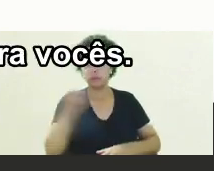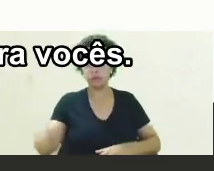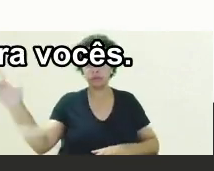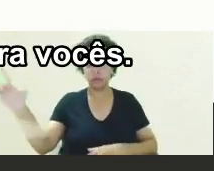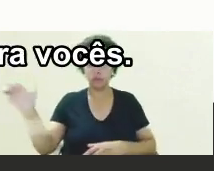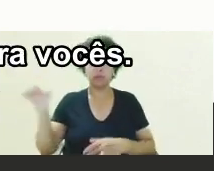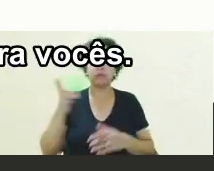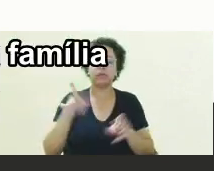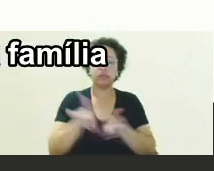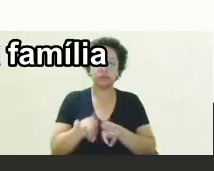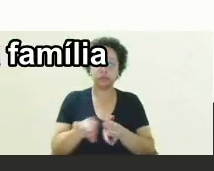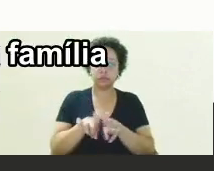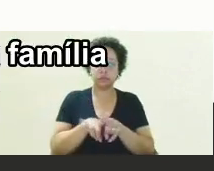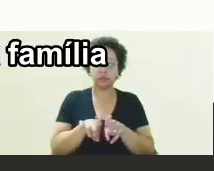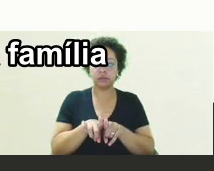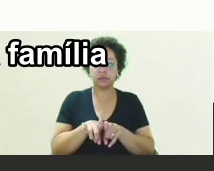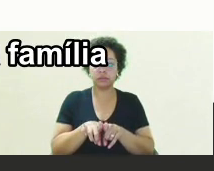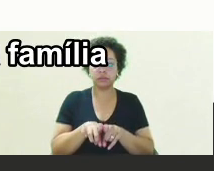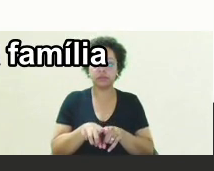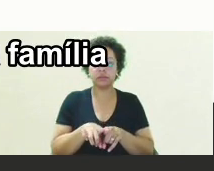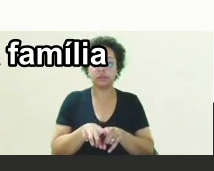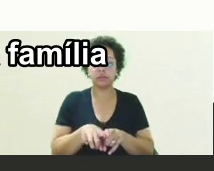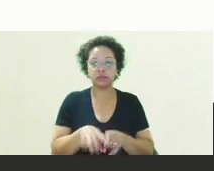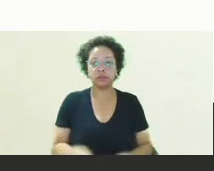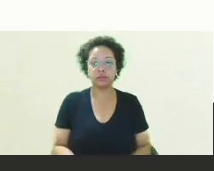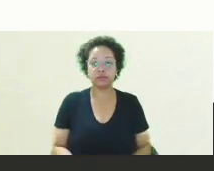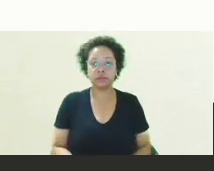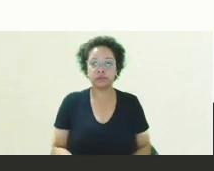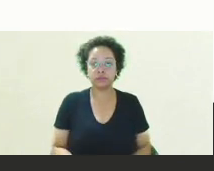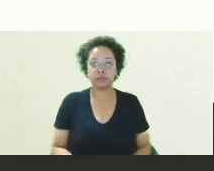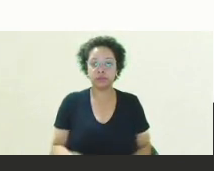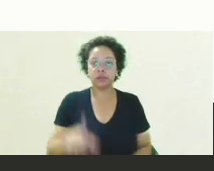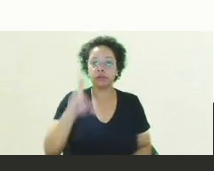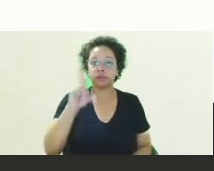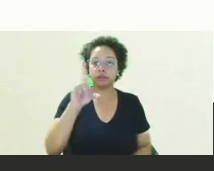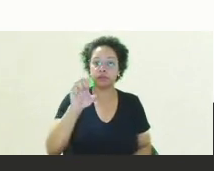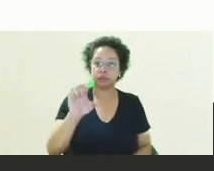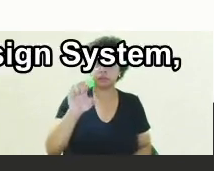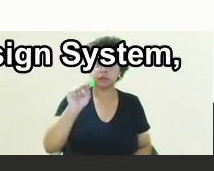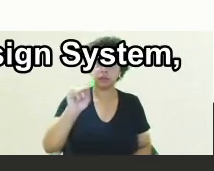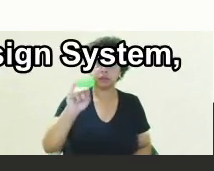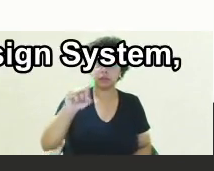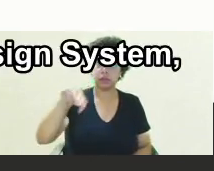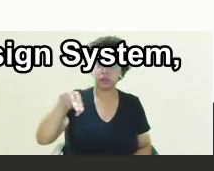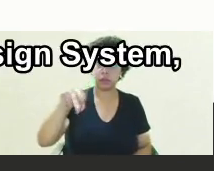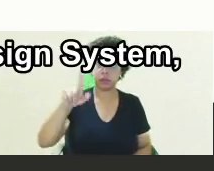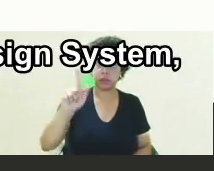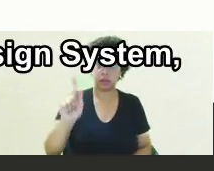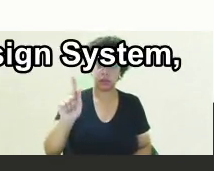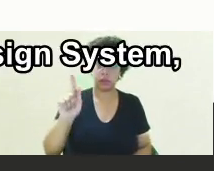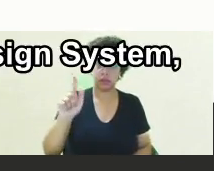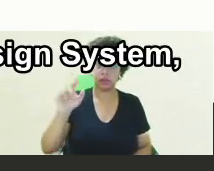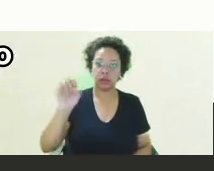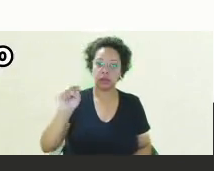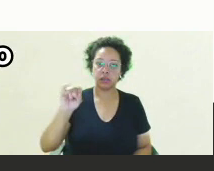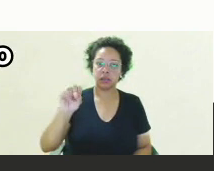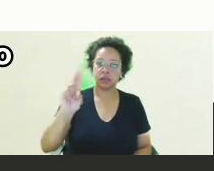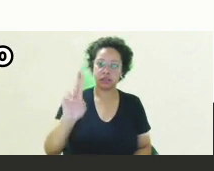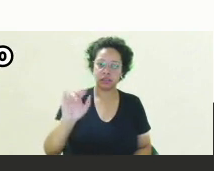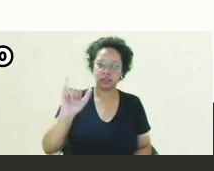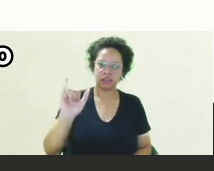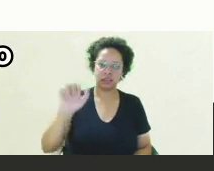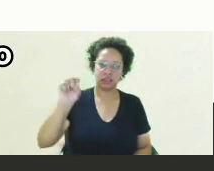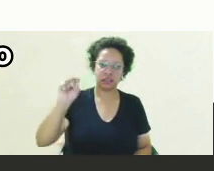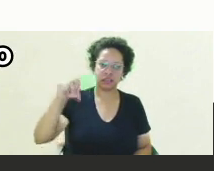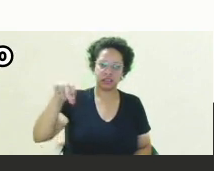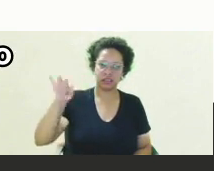desses 3 que eu falei para vocês. Eu trouxe aqui, por exemplo, a família do Design System. Para quem já está atuando com Design System, né?